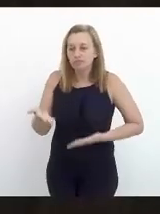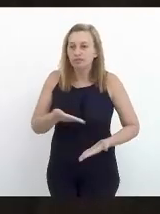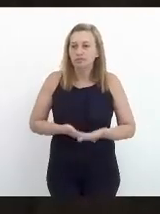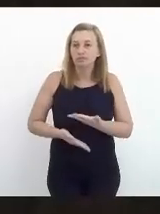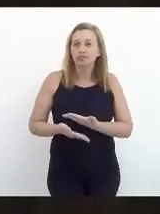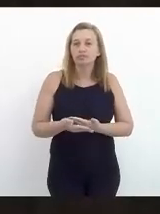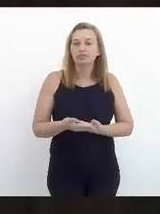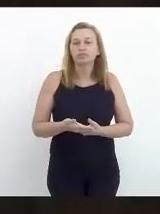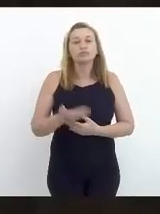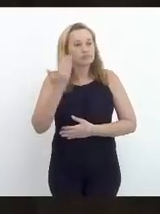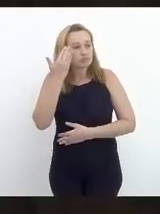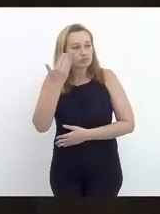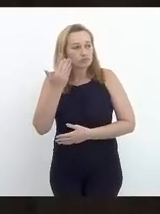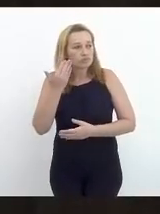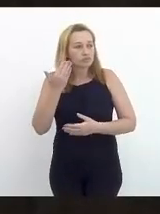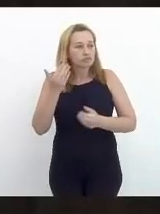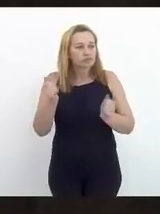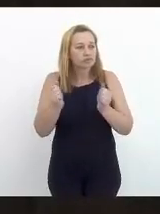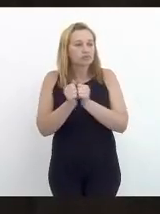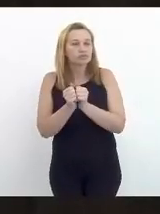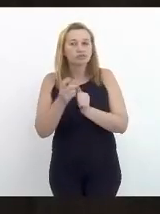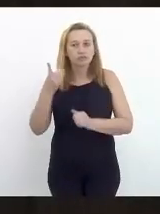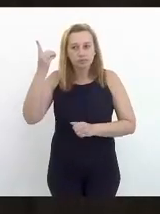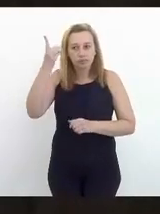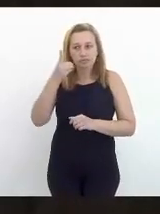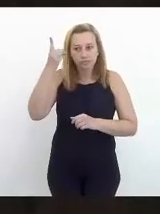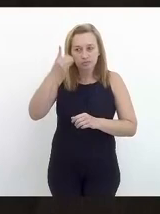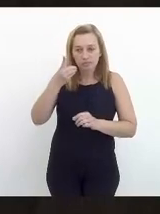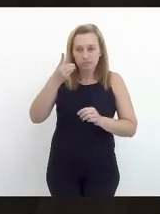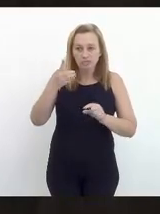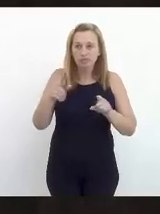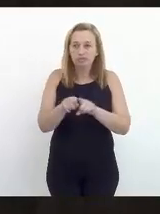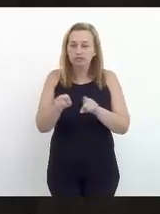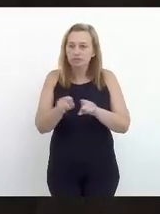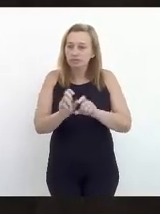de atender o parlamento e defender o servidor. Porque